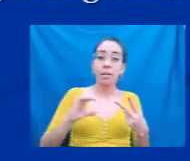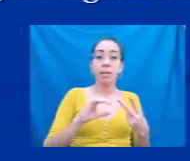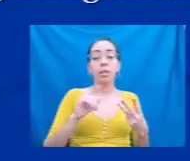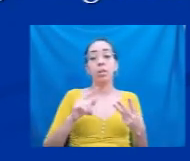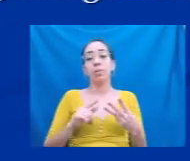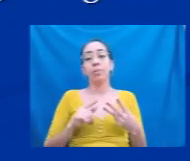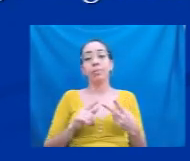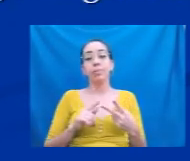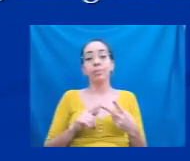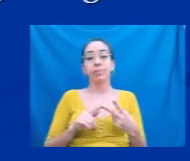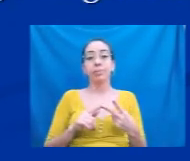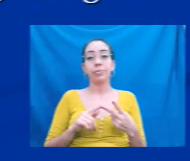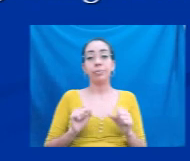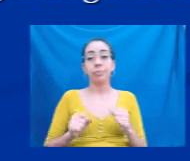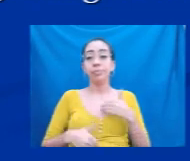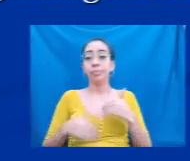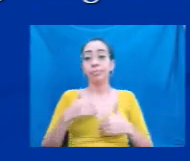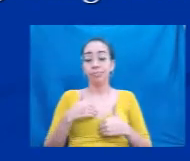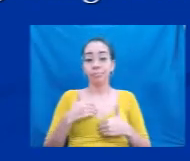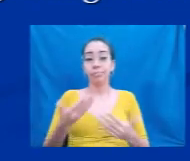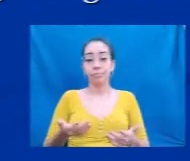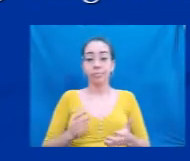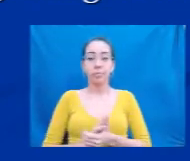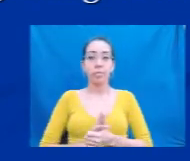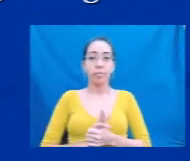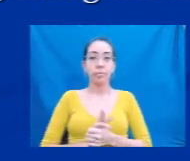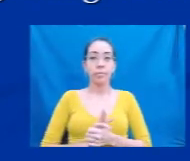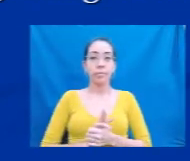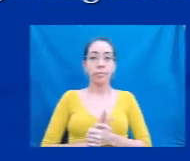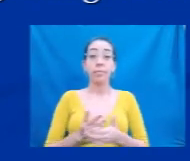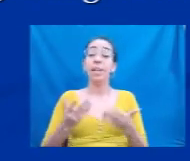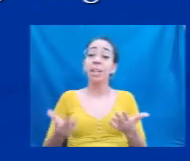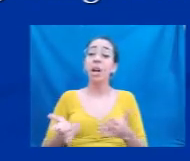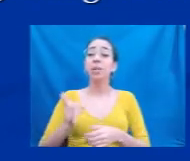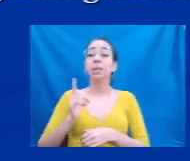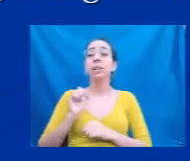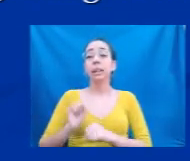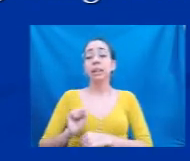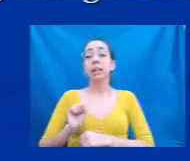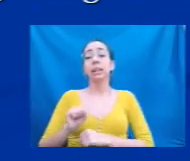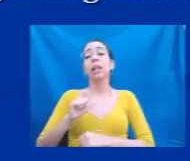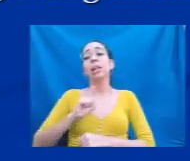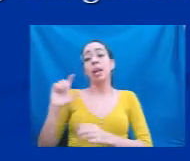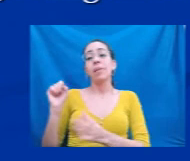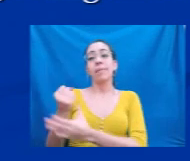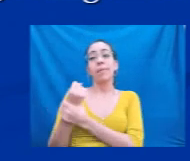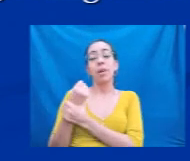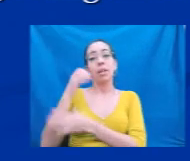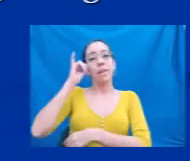Então, por mais que muitas medidas de prevenção de acidentes envolvendo produtos químicos possam ser tomadas, sempre há a possibilidade